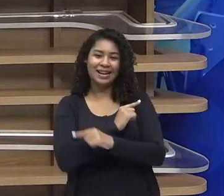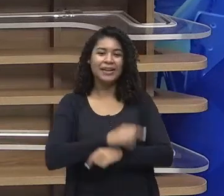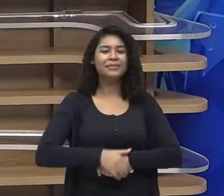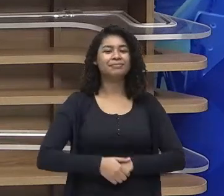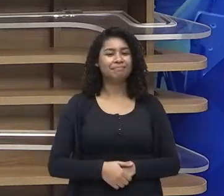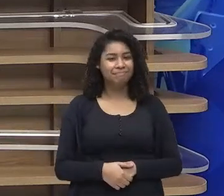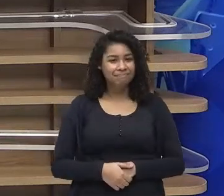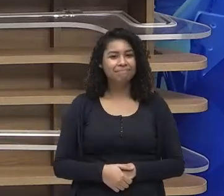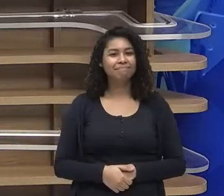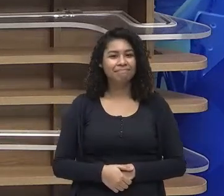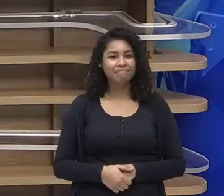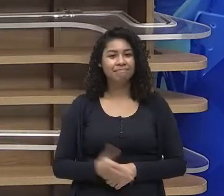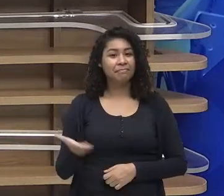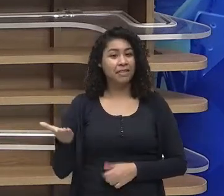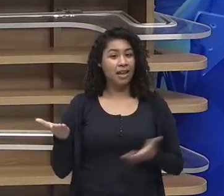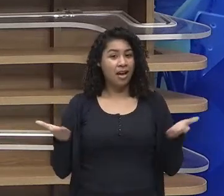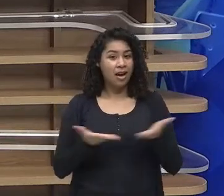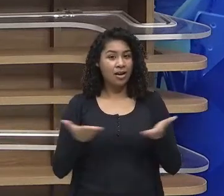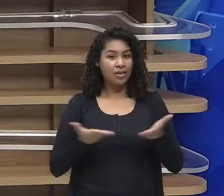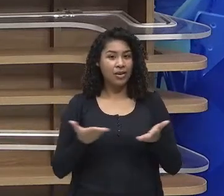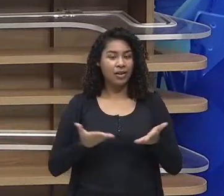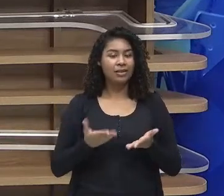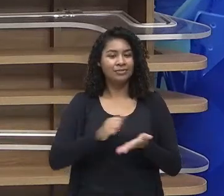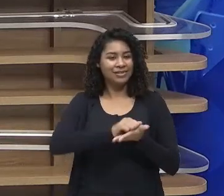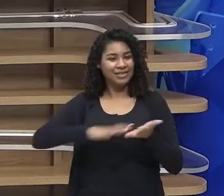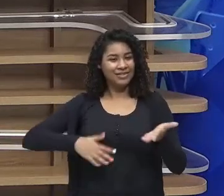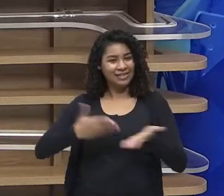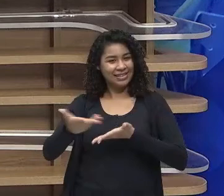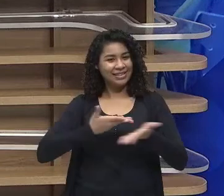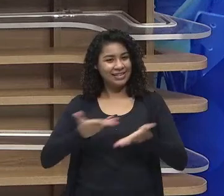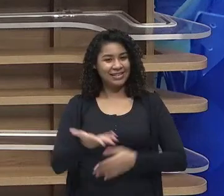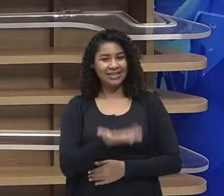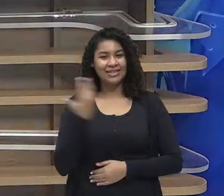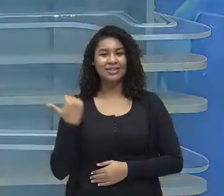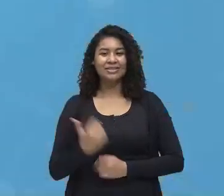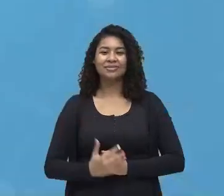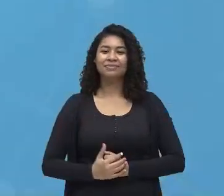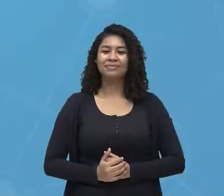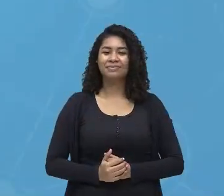condicionais. Vamos seguindo então com a nossa dinâmica local interativa.